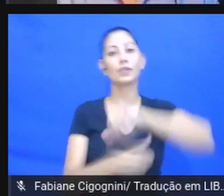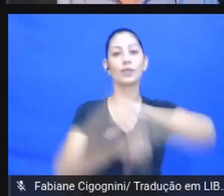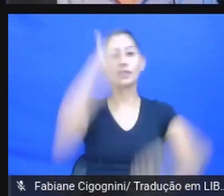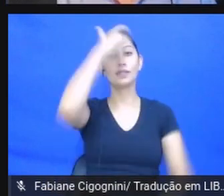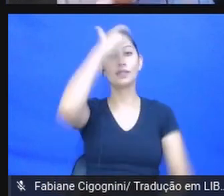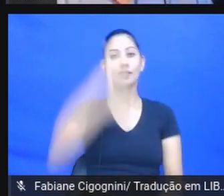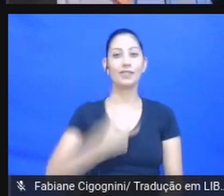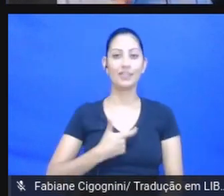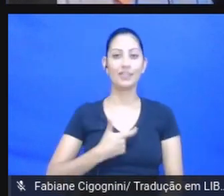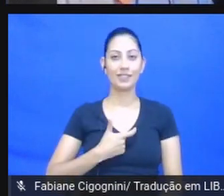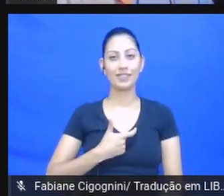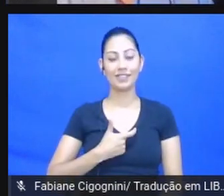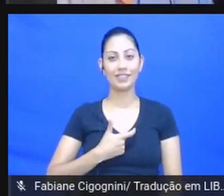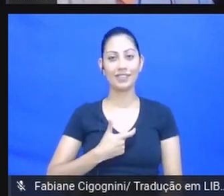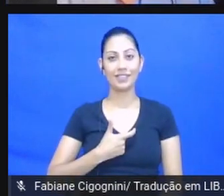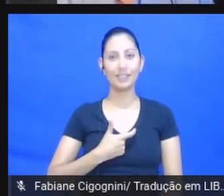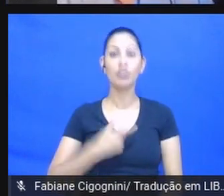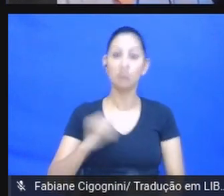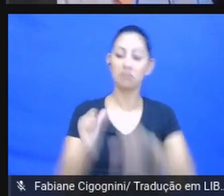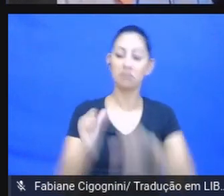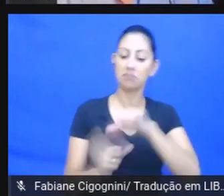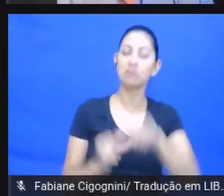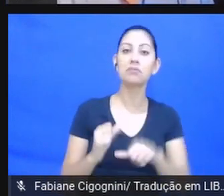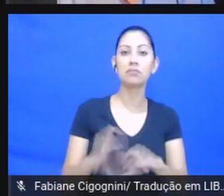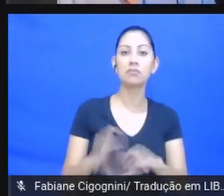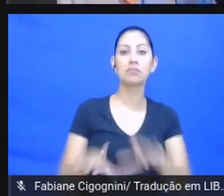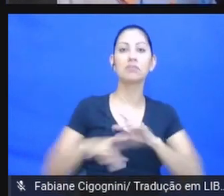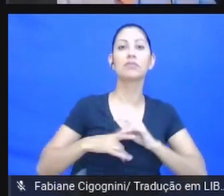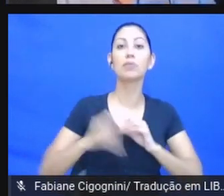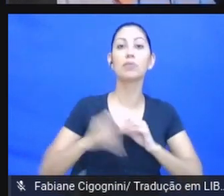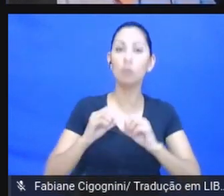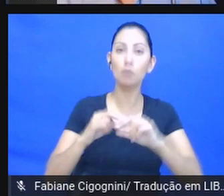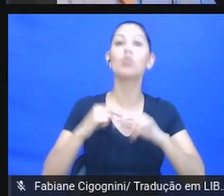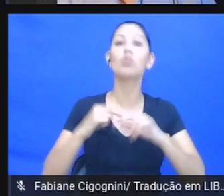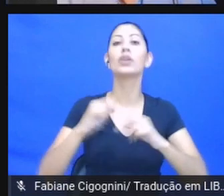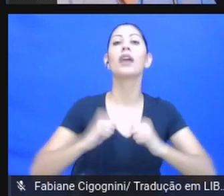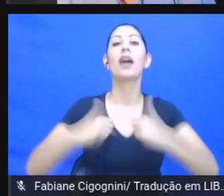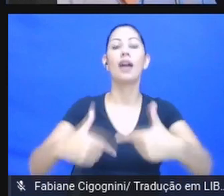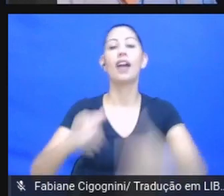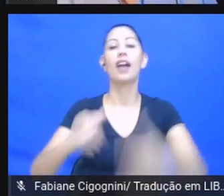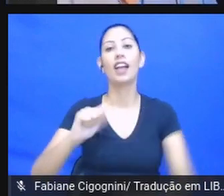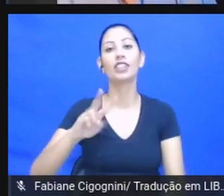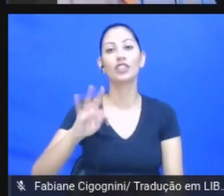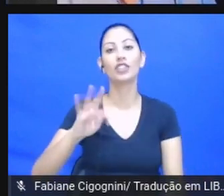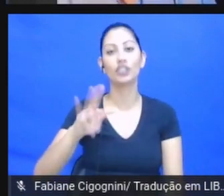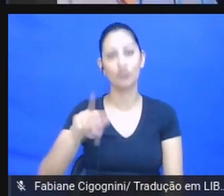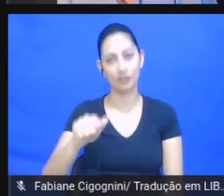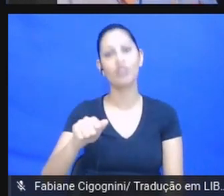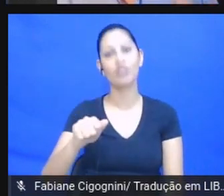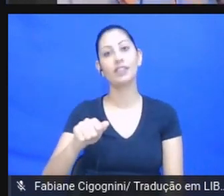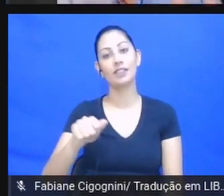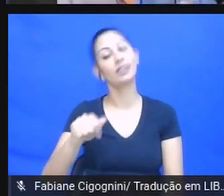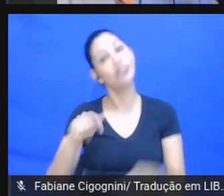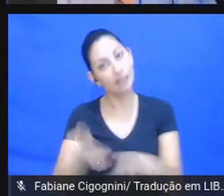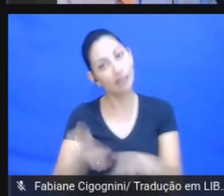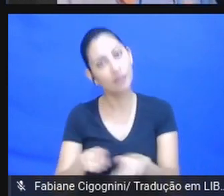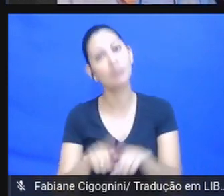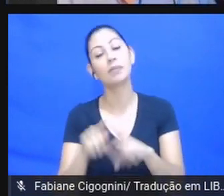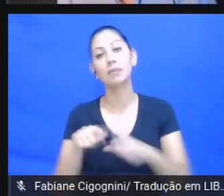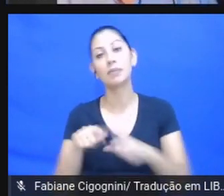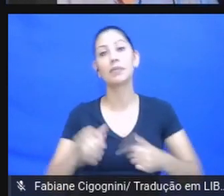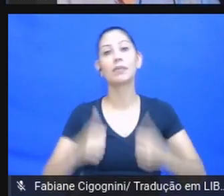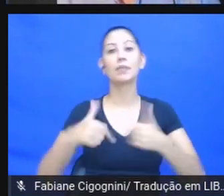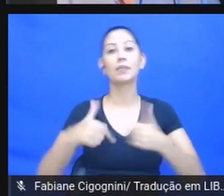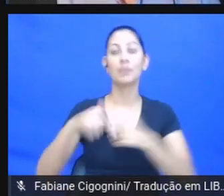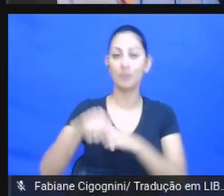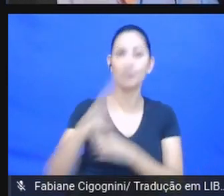não só os estudantes, mas nos transforma, por isso que é ativa. E ele nos transforma porque ela está dentro dessa